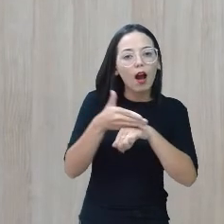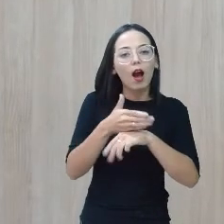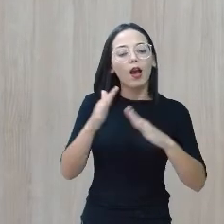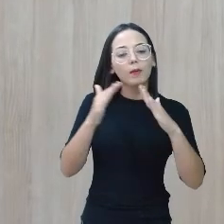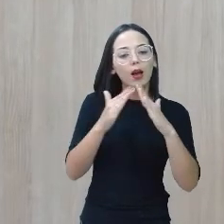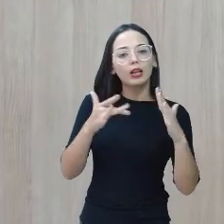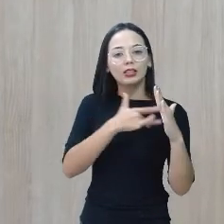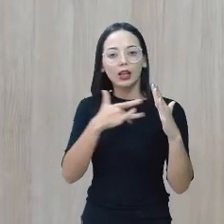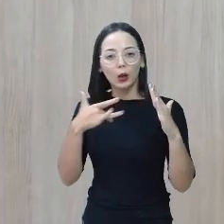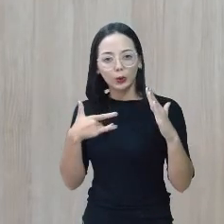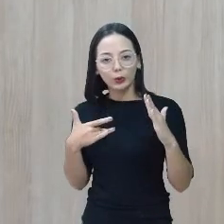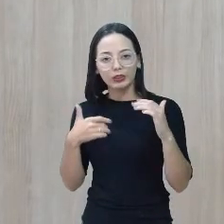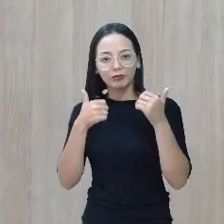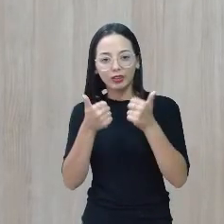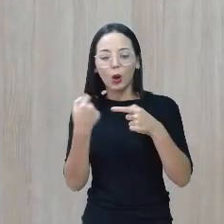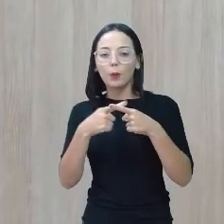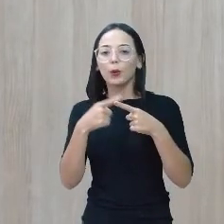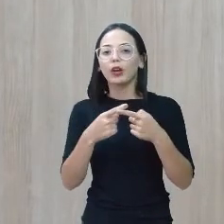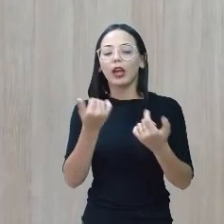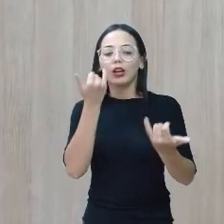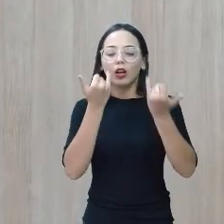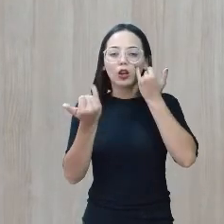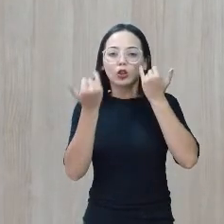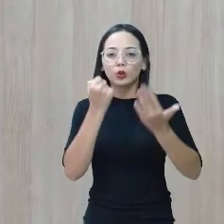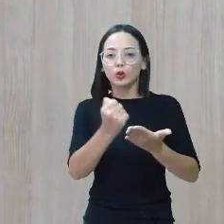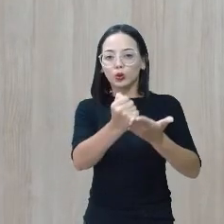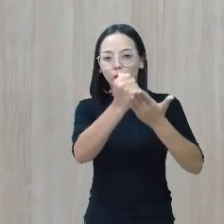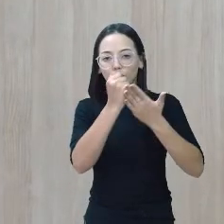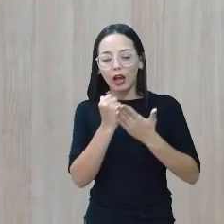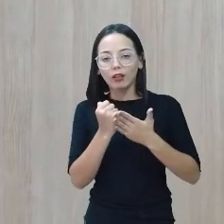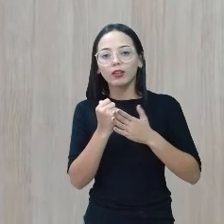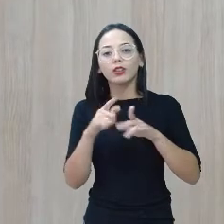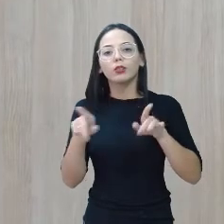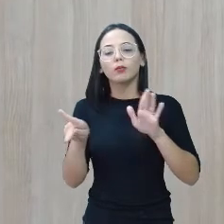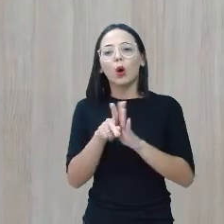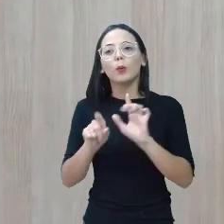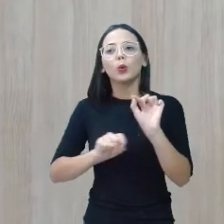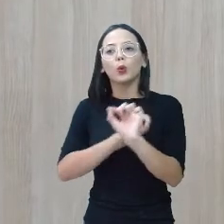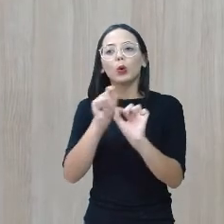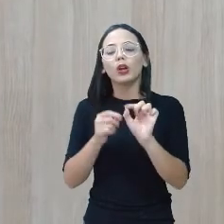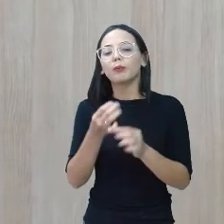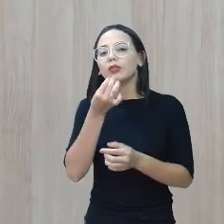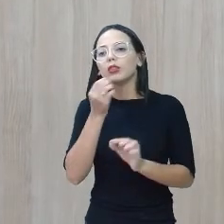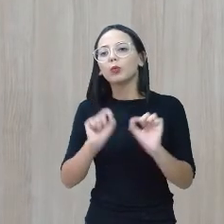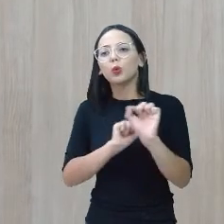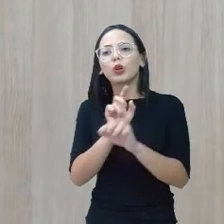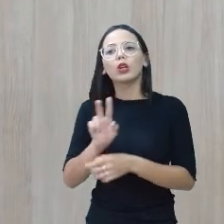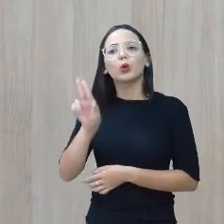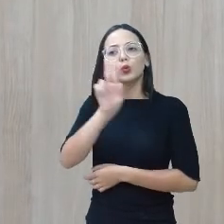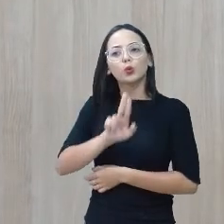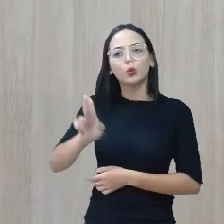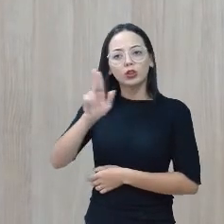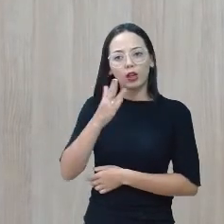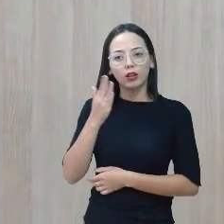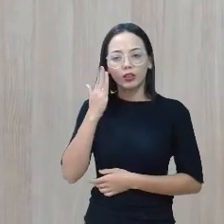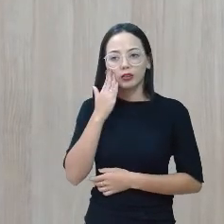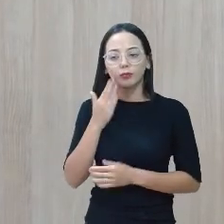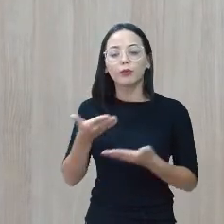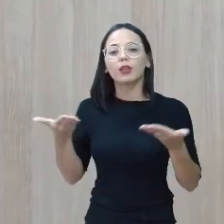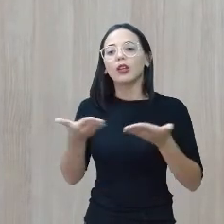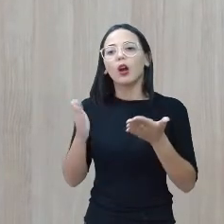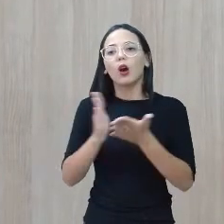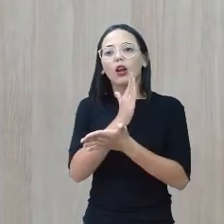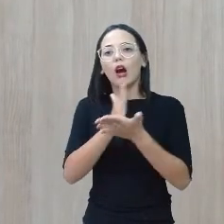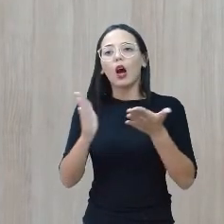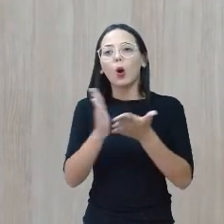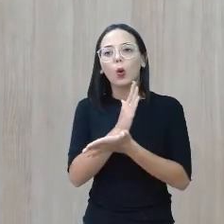unidades básicas de saúde que elas vão te informar, vão distribuir que método vocês vão poder usar. E aqui